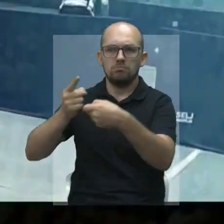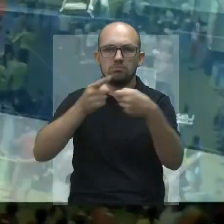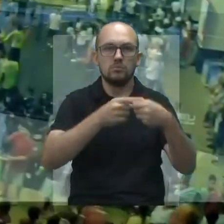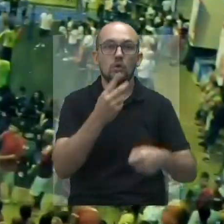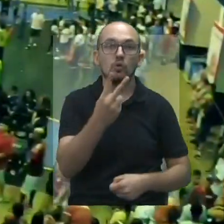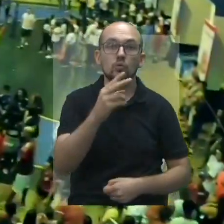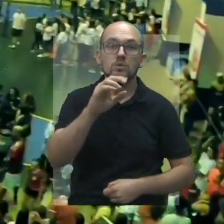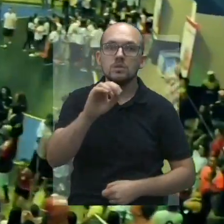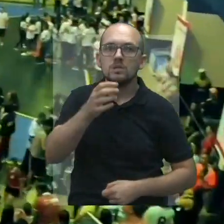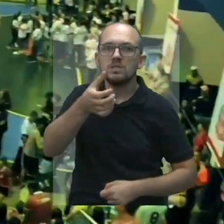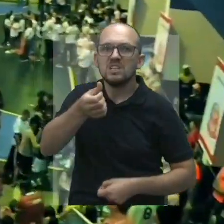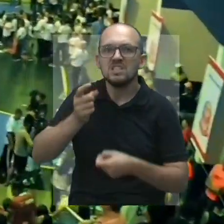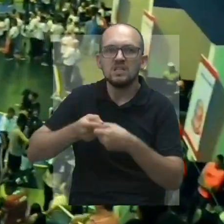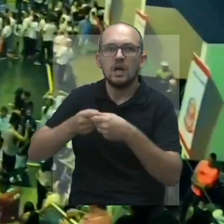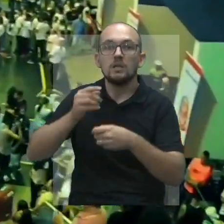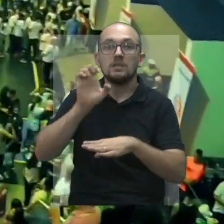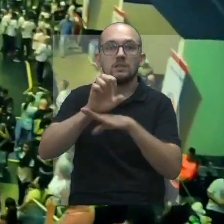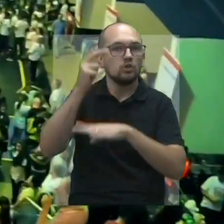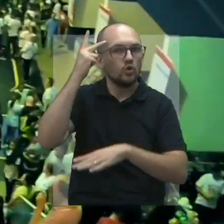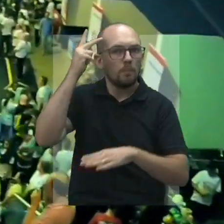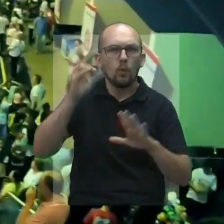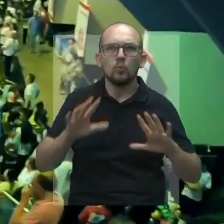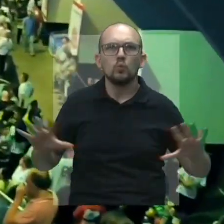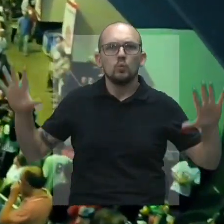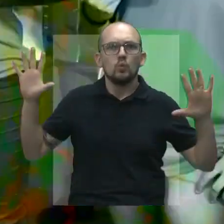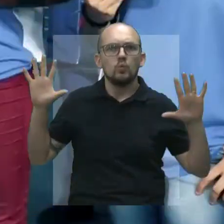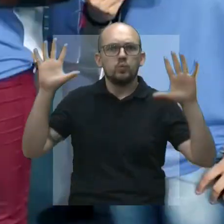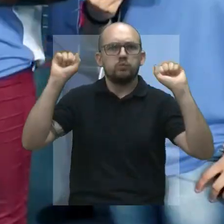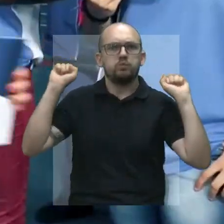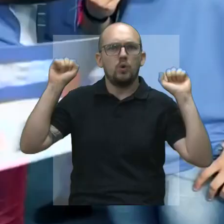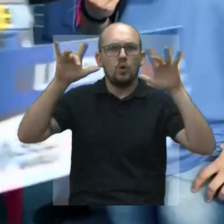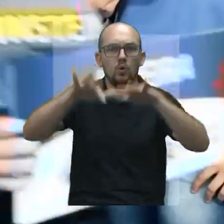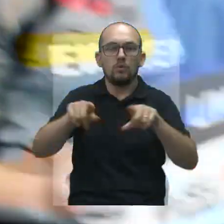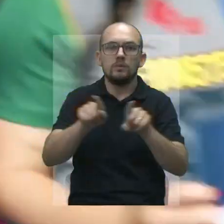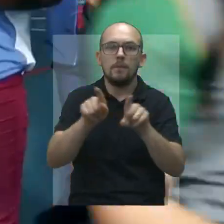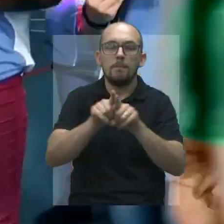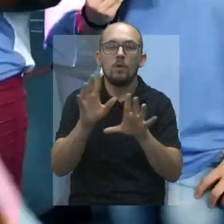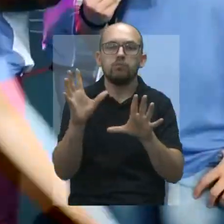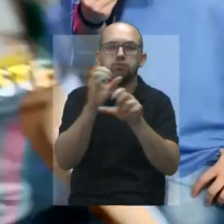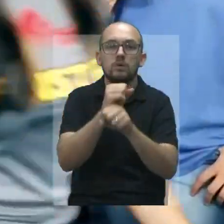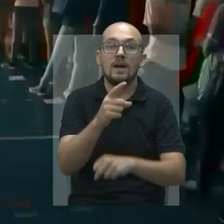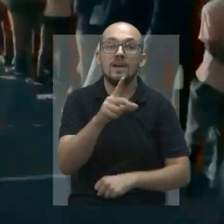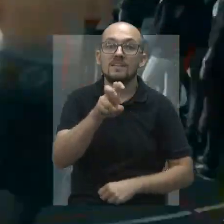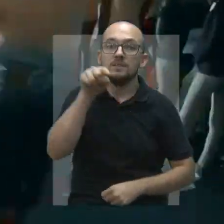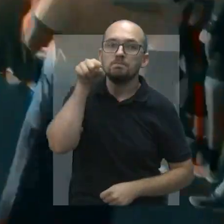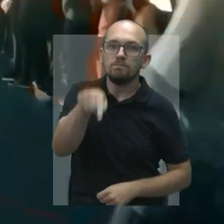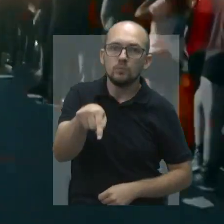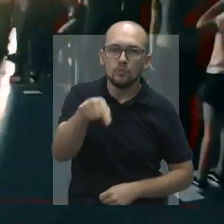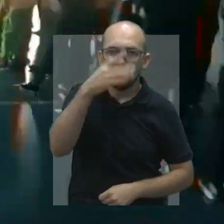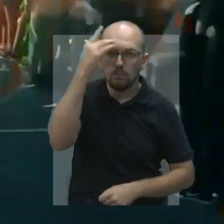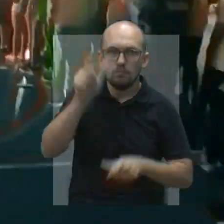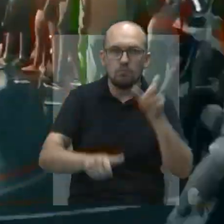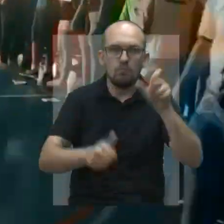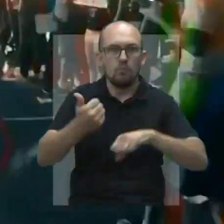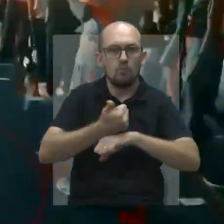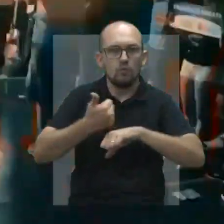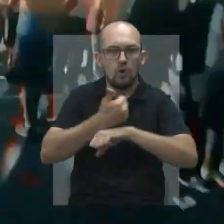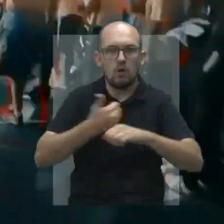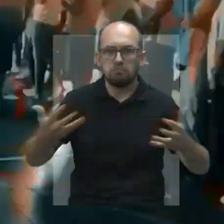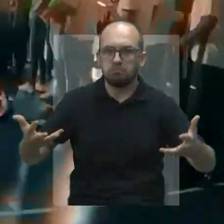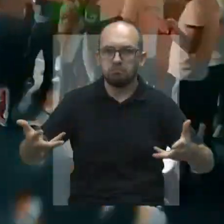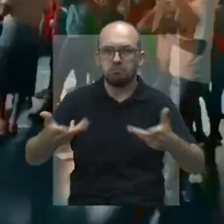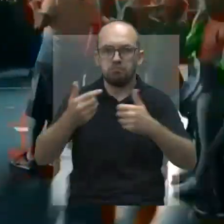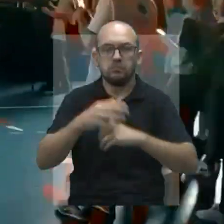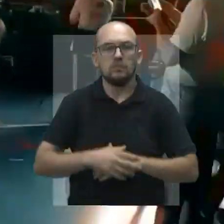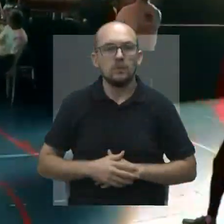de todas as regiões paulistas e reunindo cerca de 15 mil atletas de alto nível. Ao todo, foram